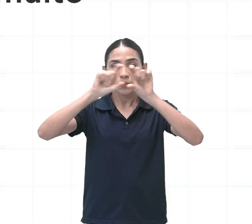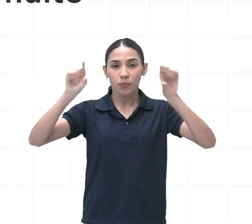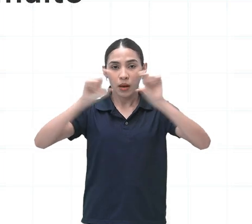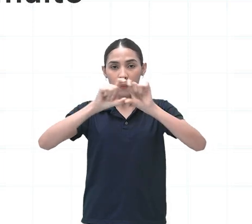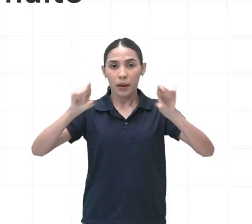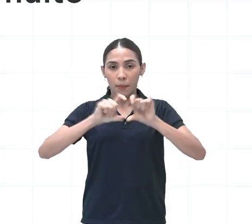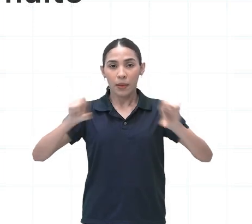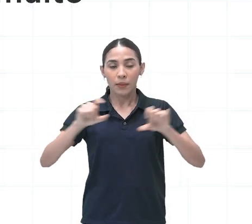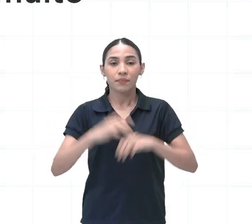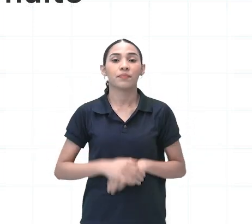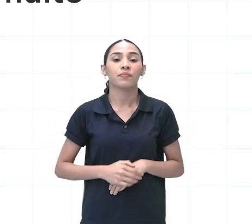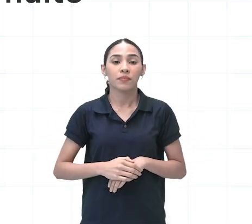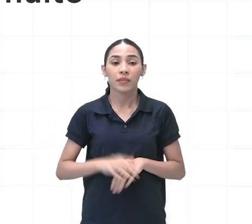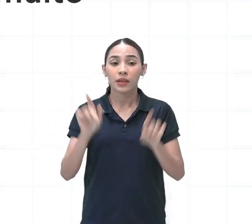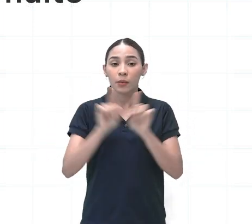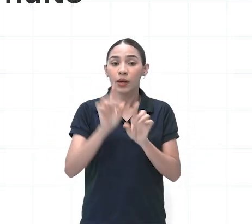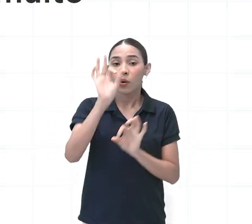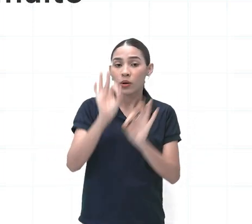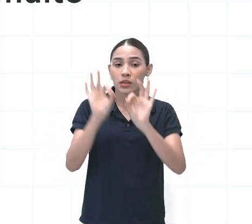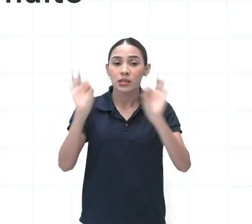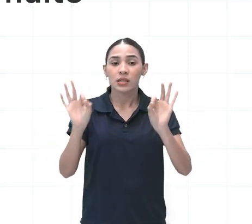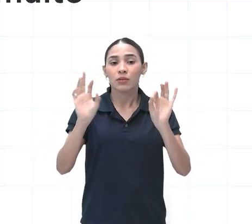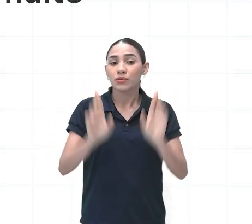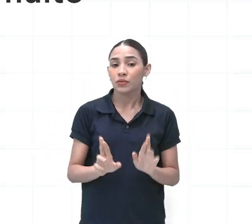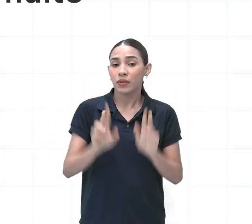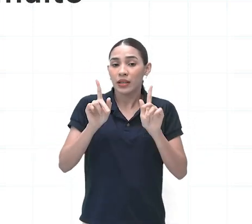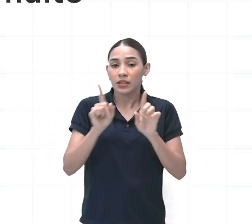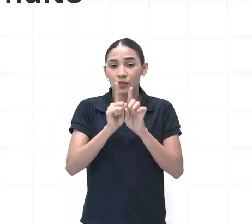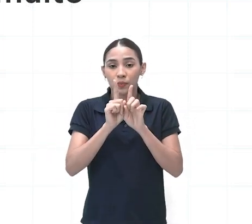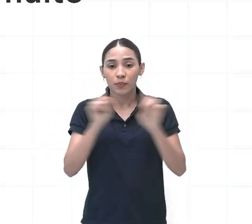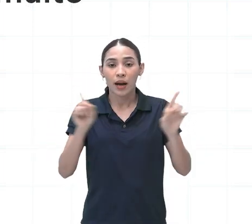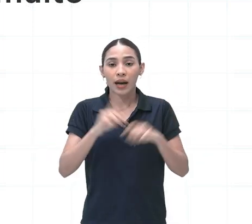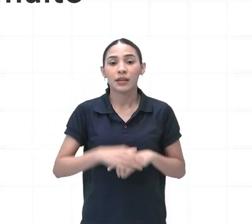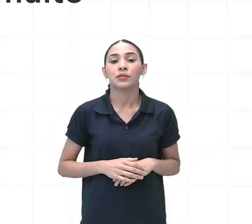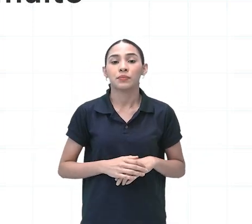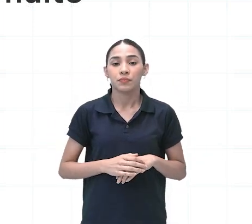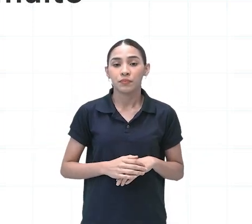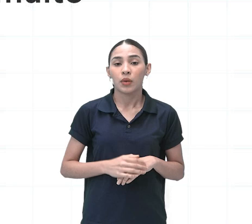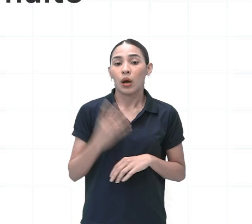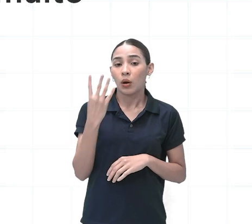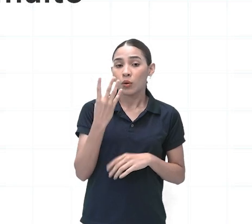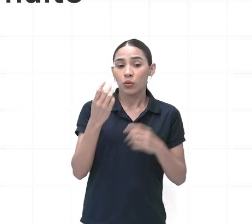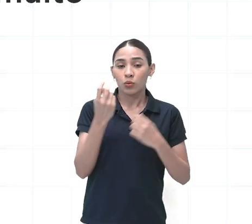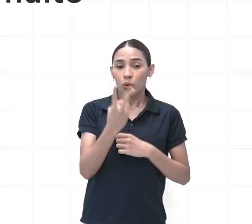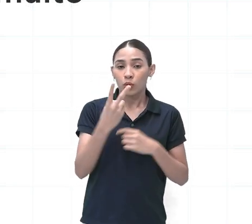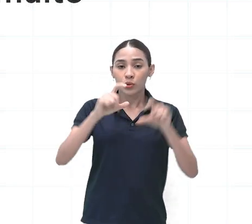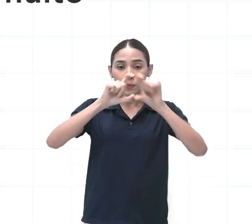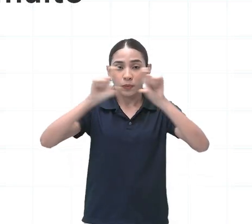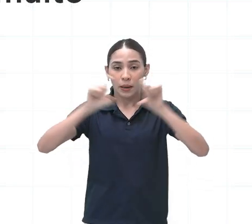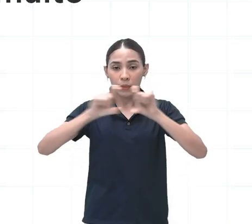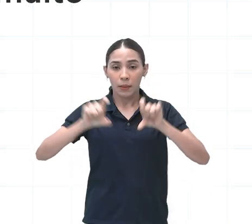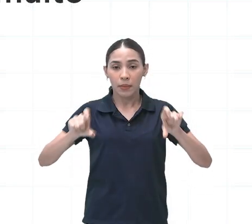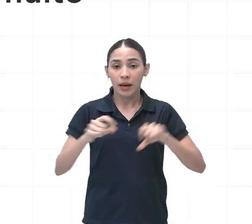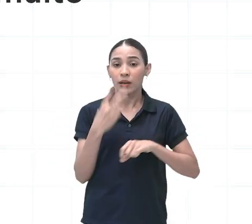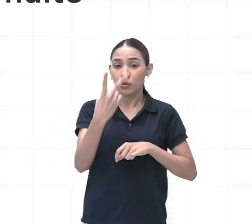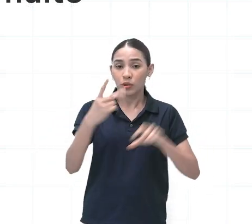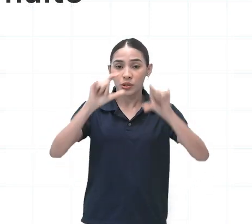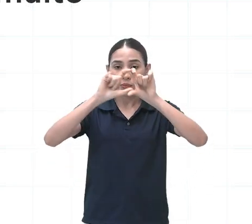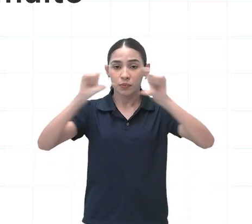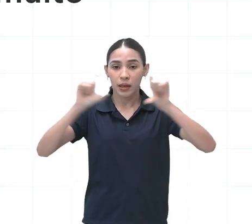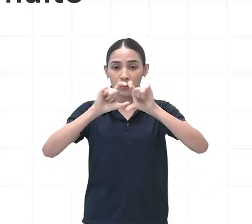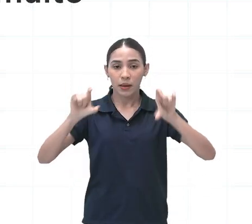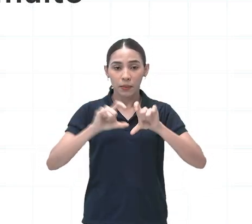um dístico. A forma de organização é variável, mas essa dos quartetos e tercetos é a mais comum, como já falei. E o